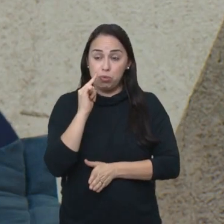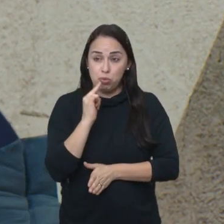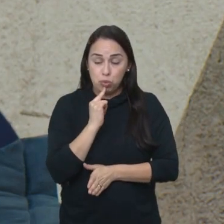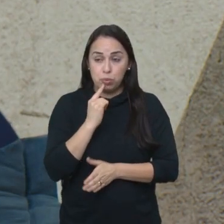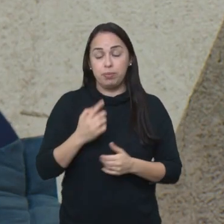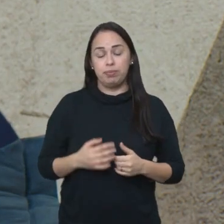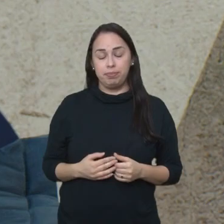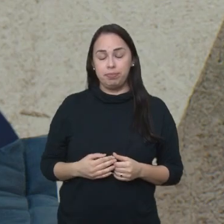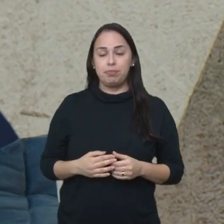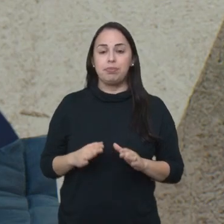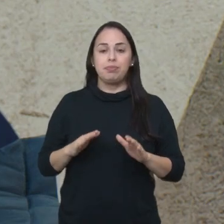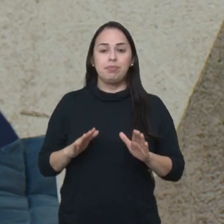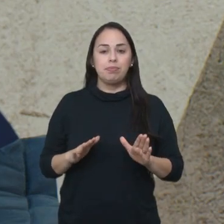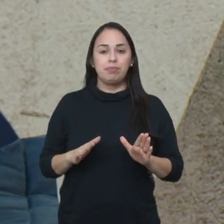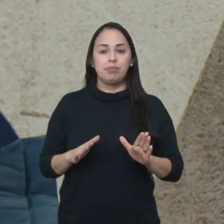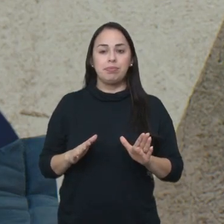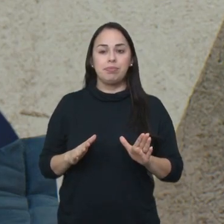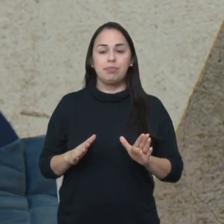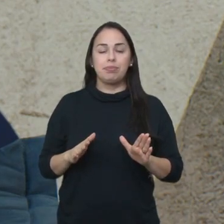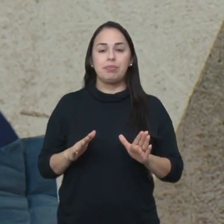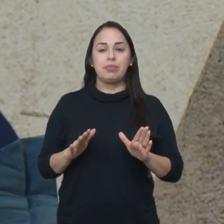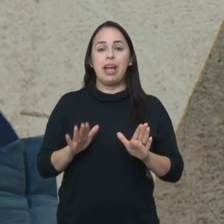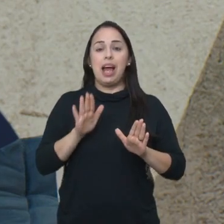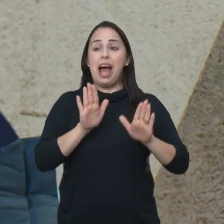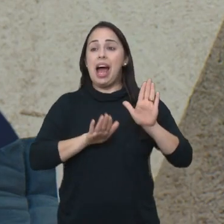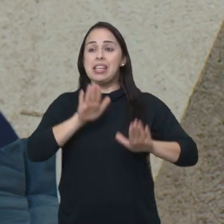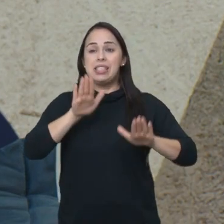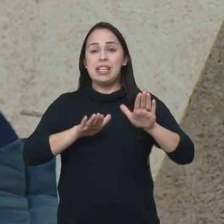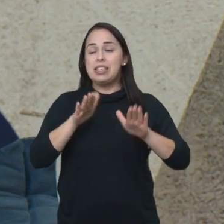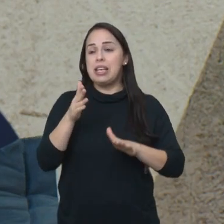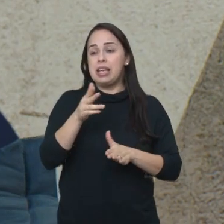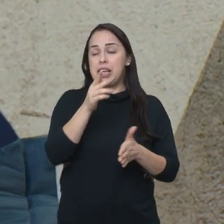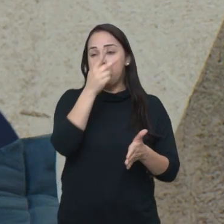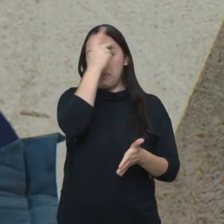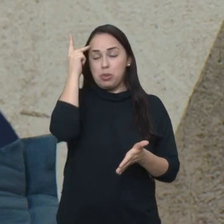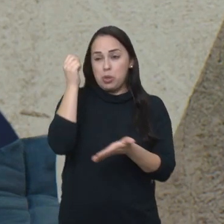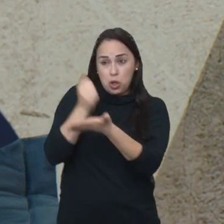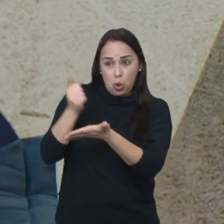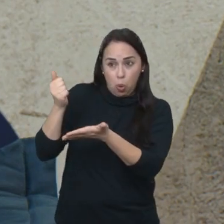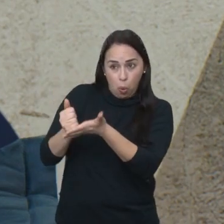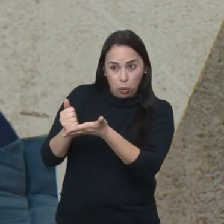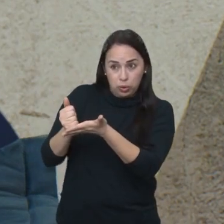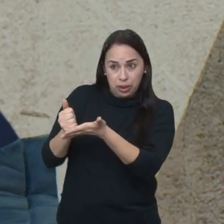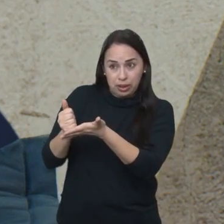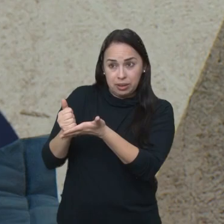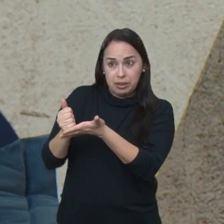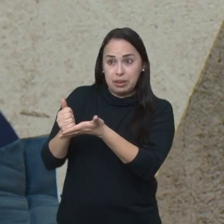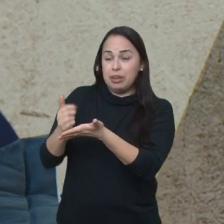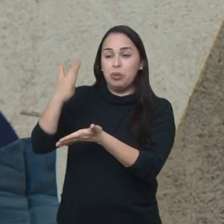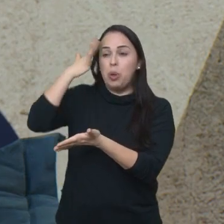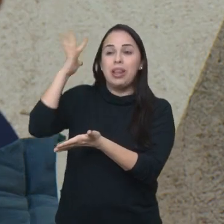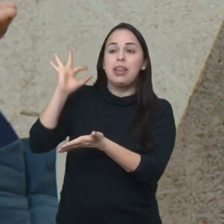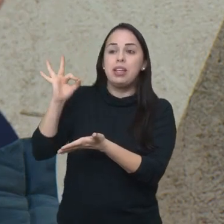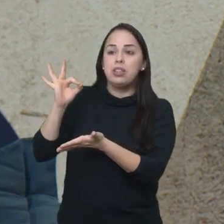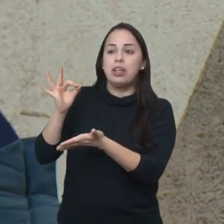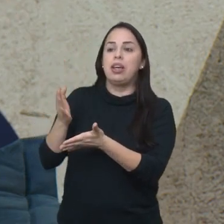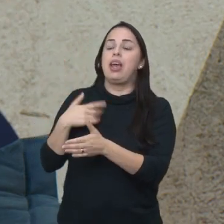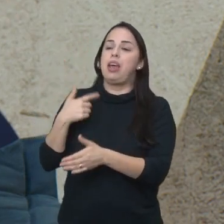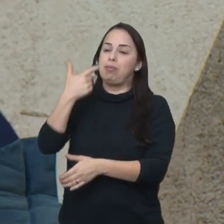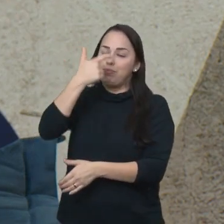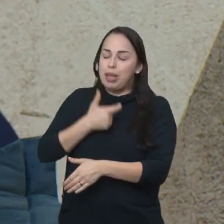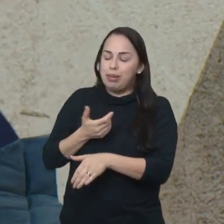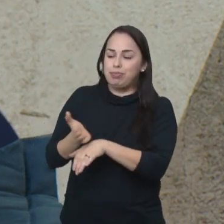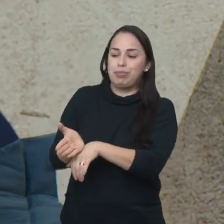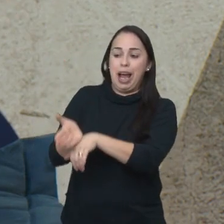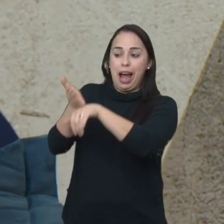surdas com qualidade. Então, assim, às vezes os contratantes não compreendem que eu preciso de um tempo para receber o